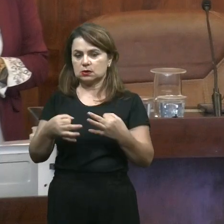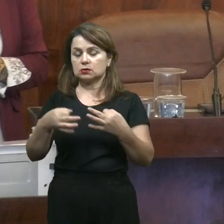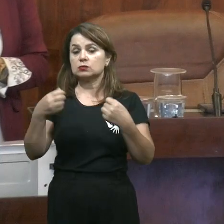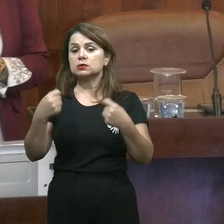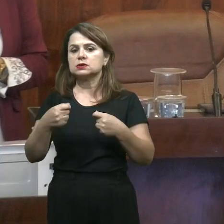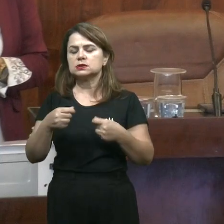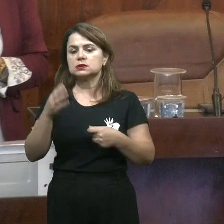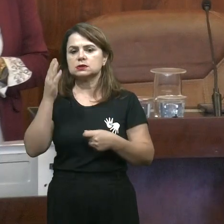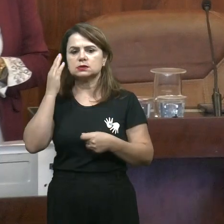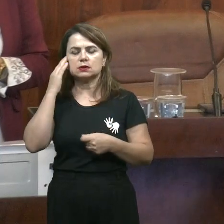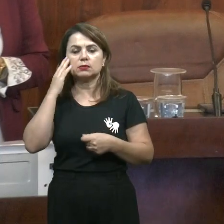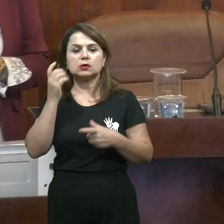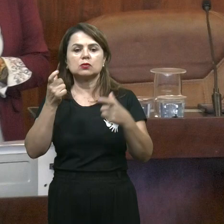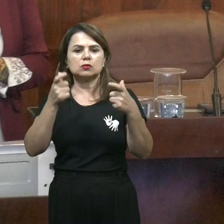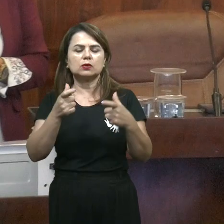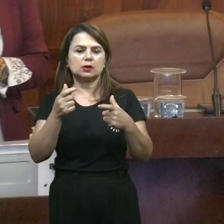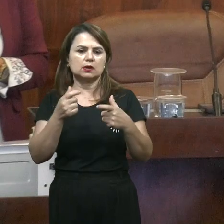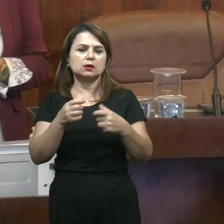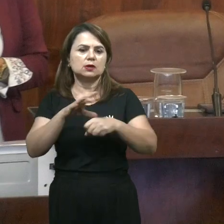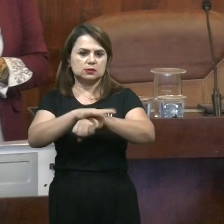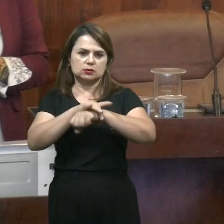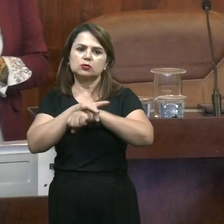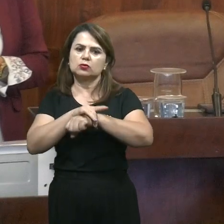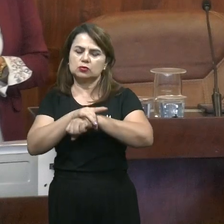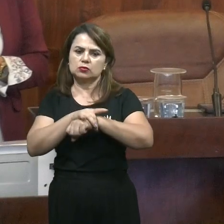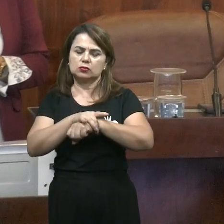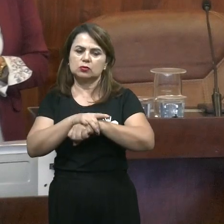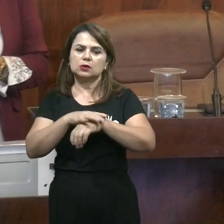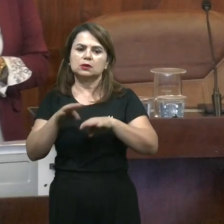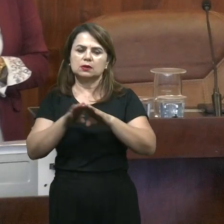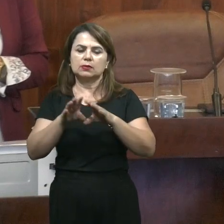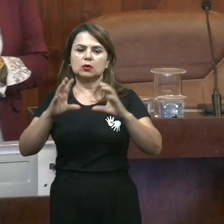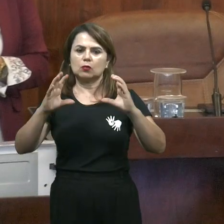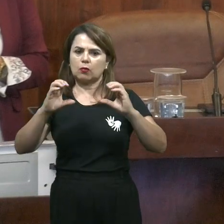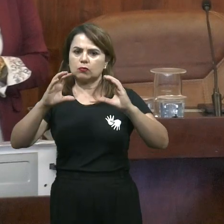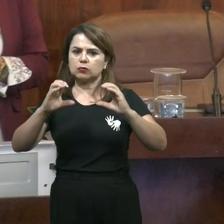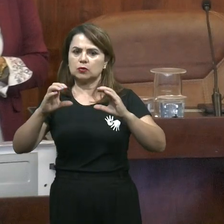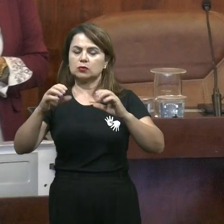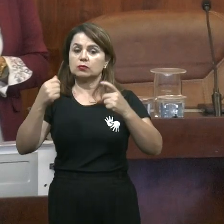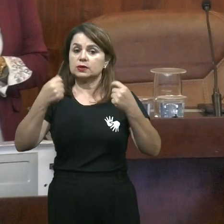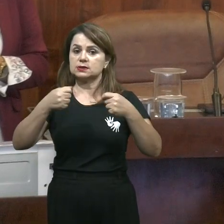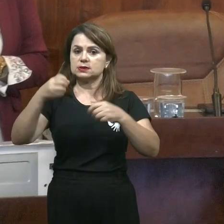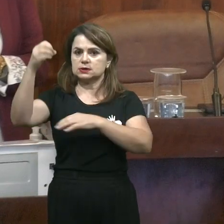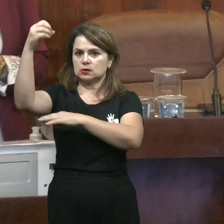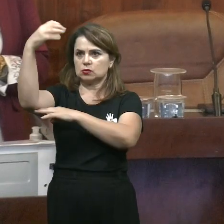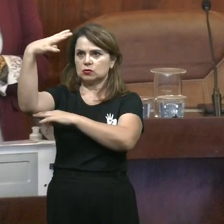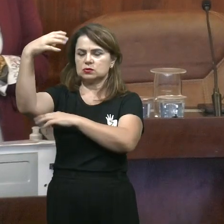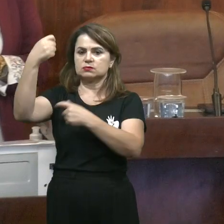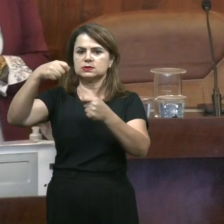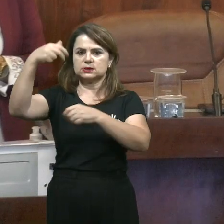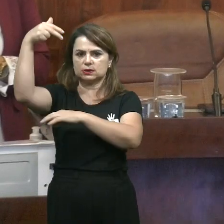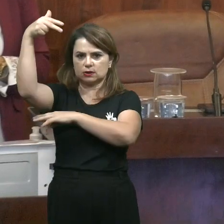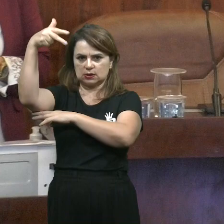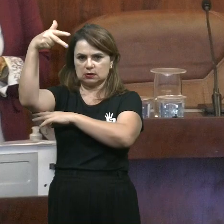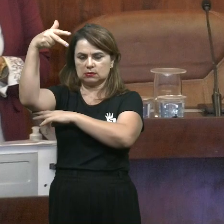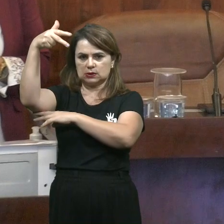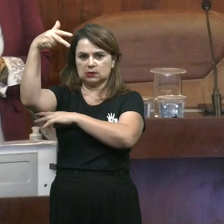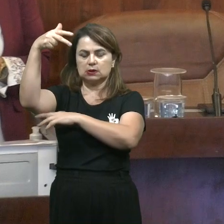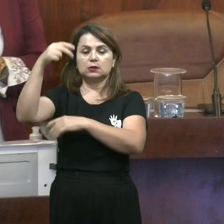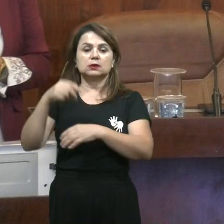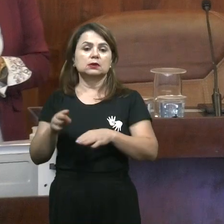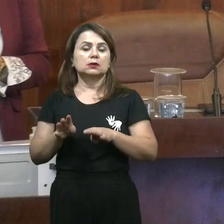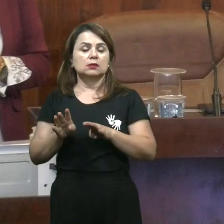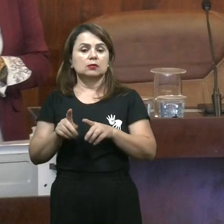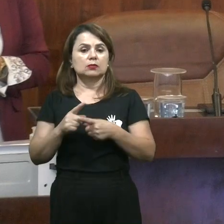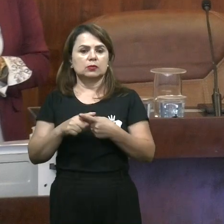ônibus mais seguros e confortáveis, com iluminação e câmara de segurança. Reorganização das linhas